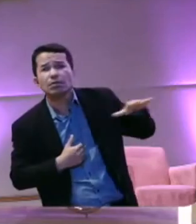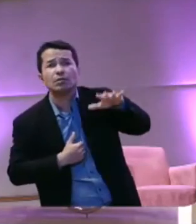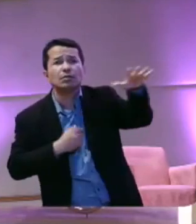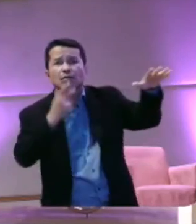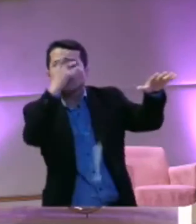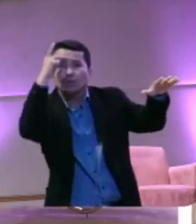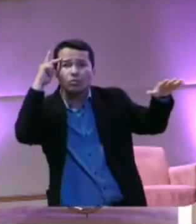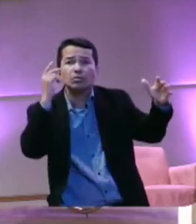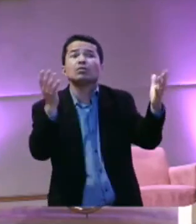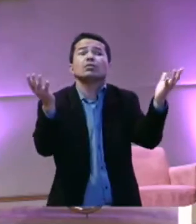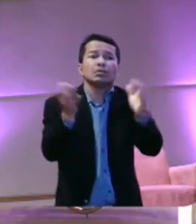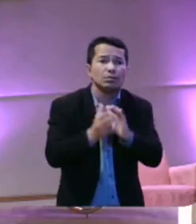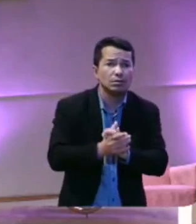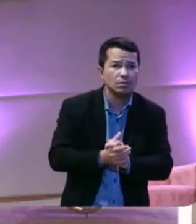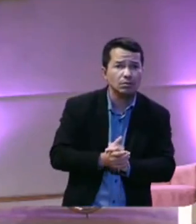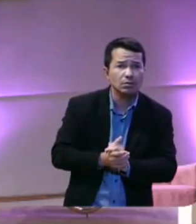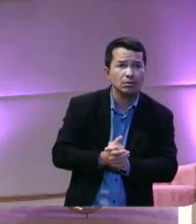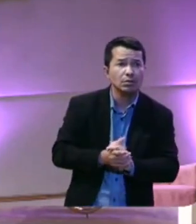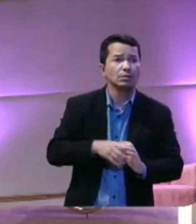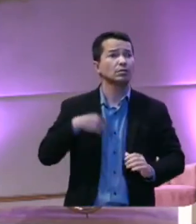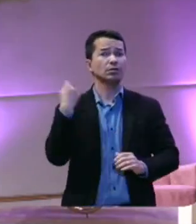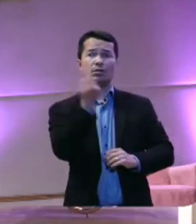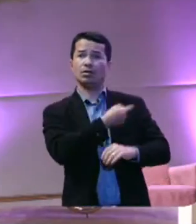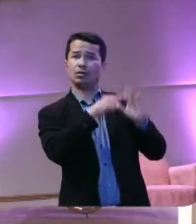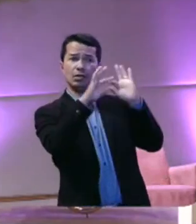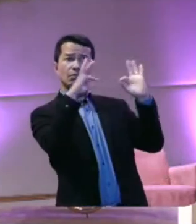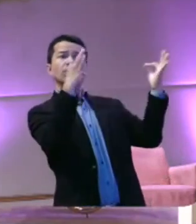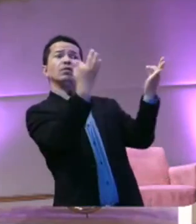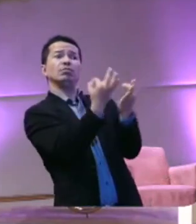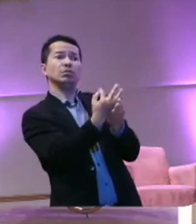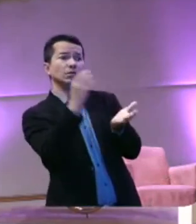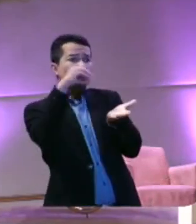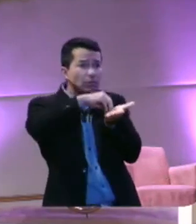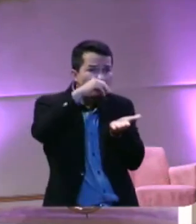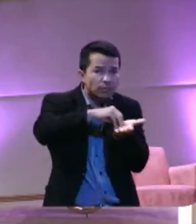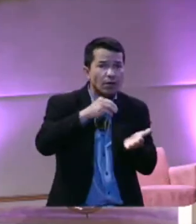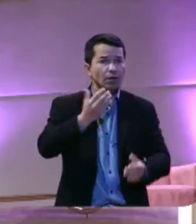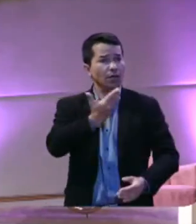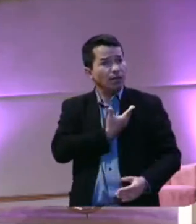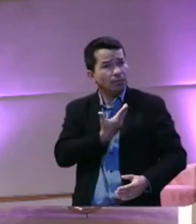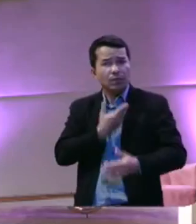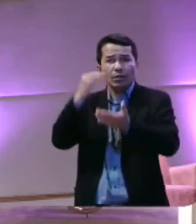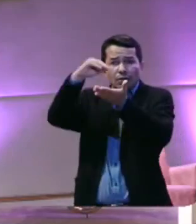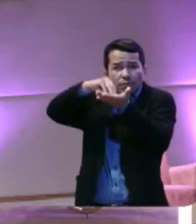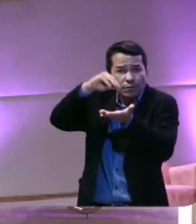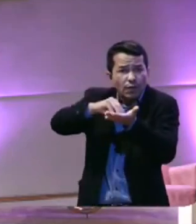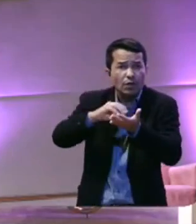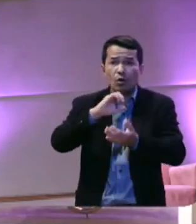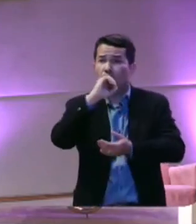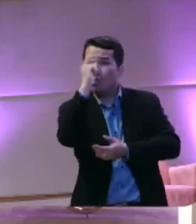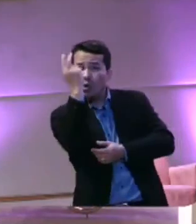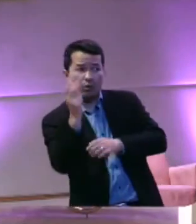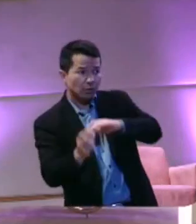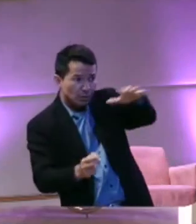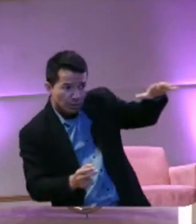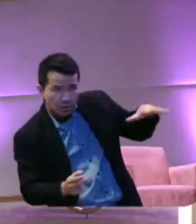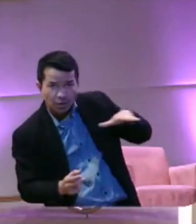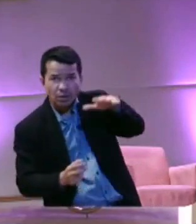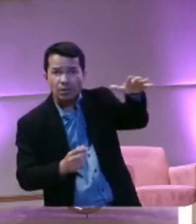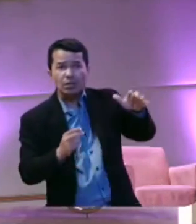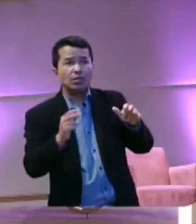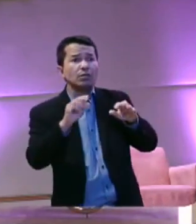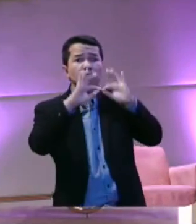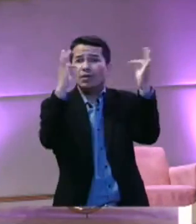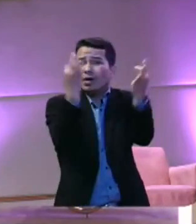por alguém conhecido nosso, de dentro da nossa casa, e essa pessoa perder essa ocasião